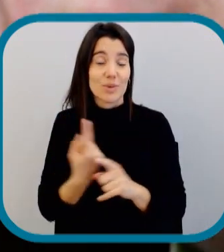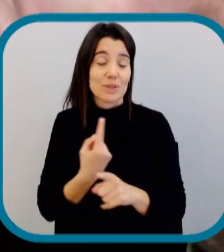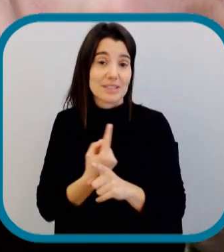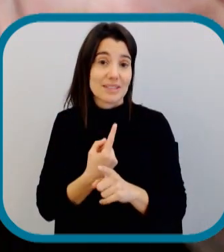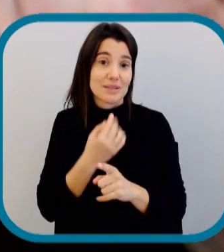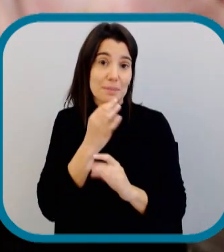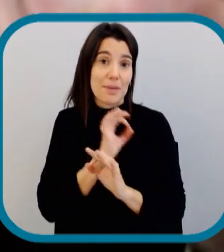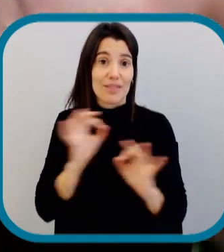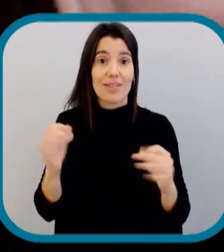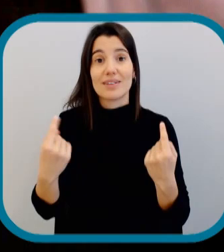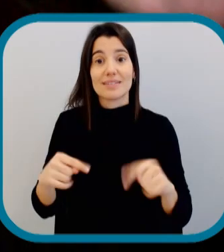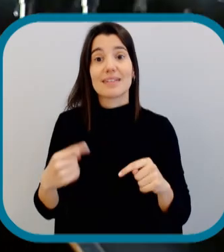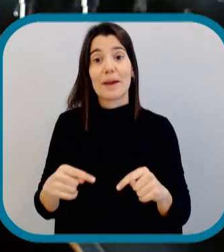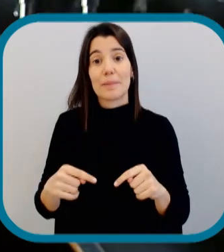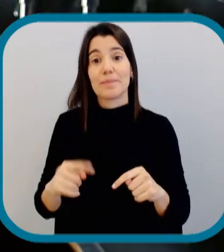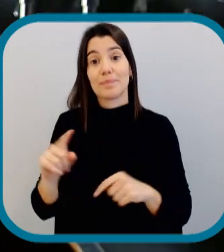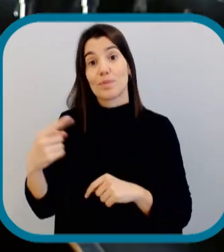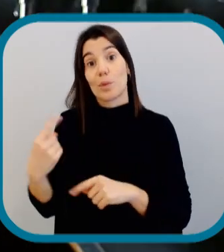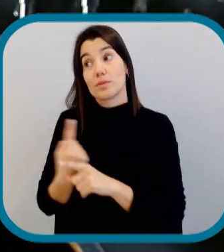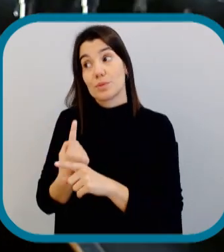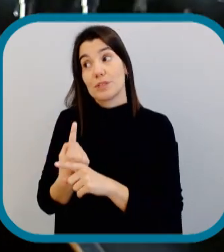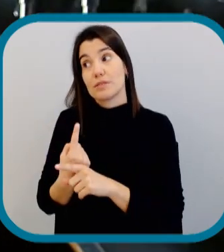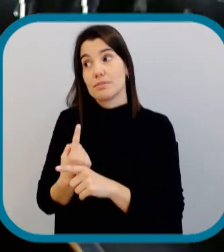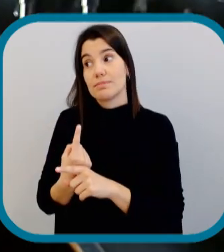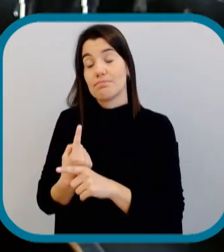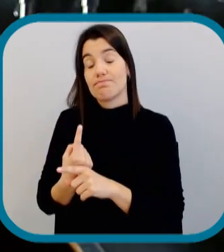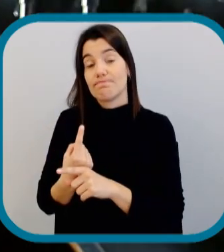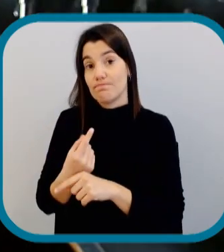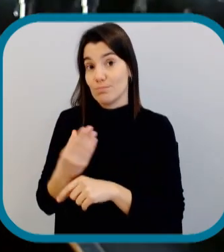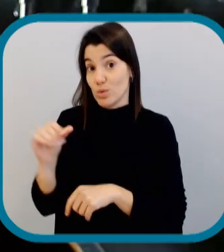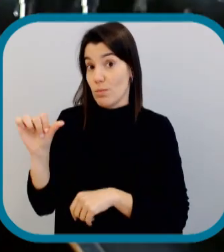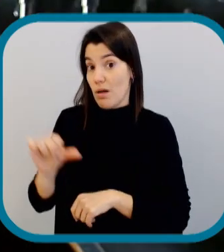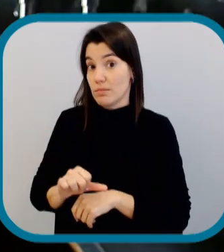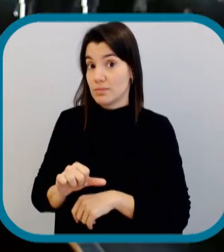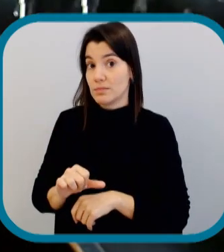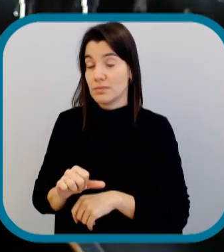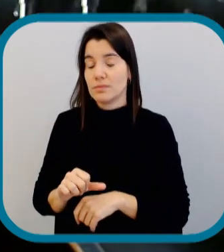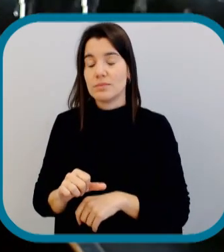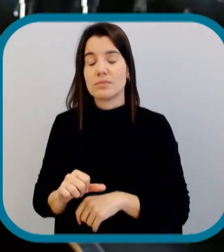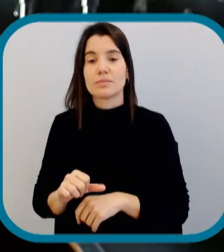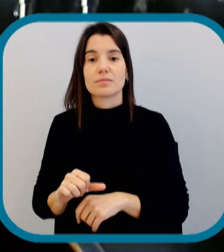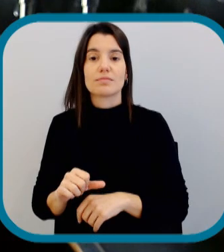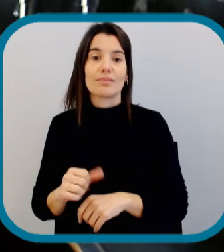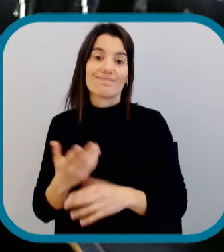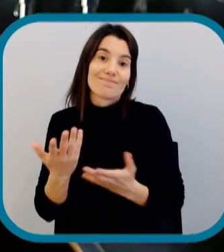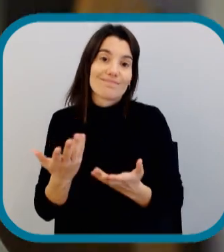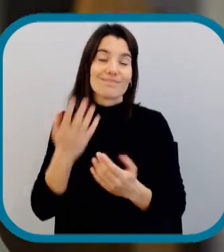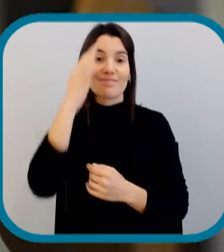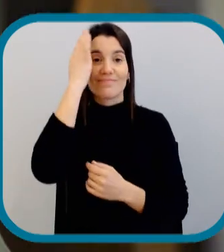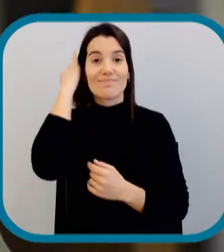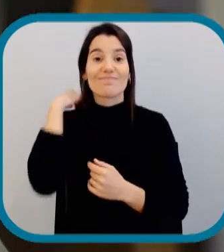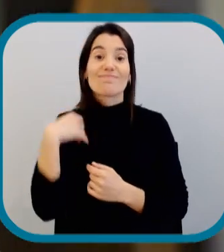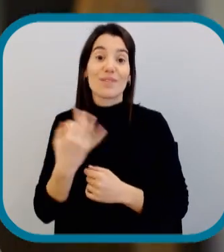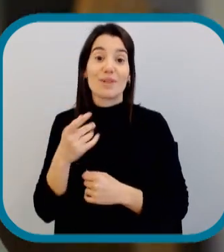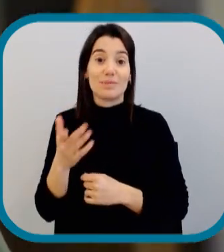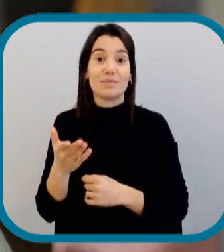artificial tem coisas maravilhosas, tem outras que são muito más. E lá